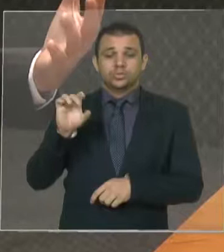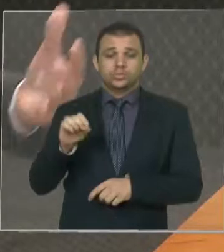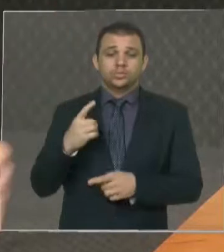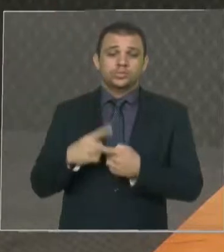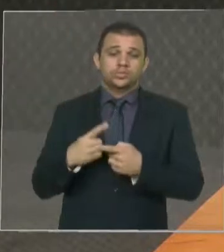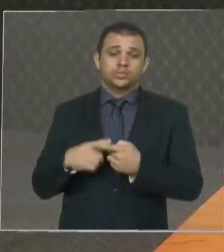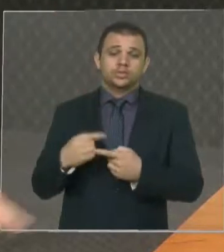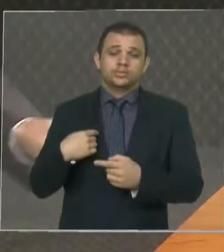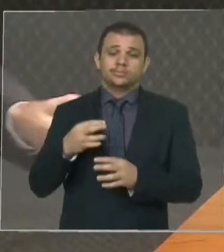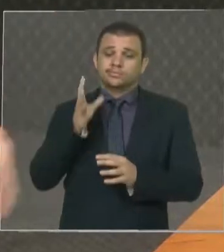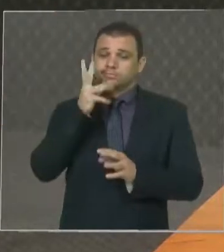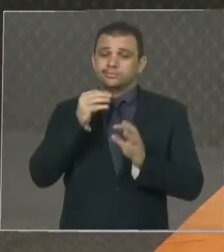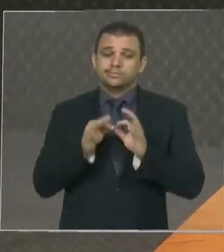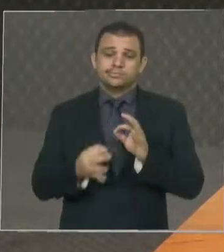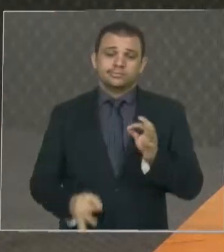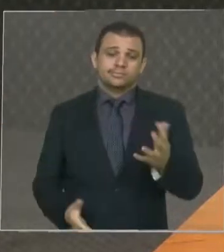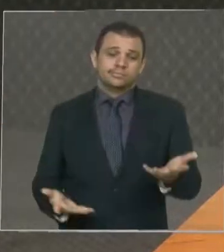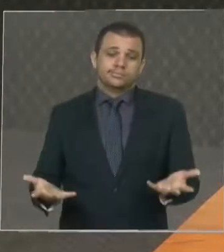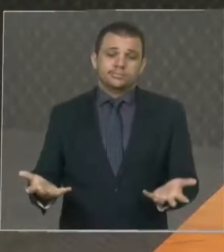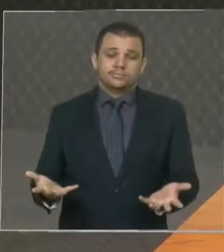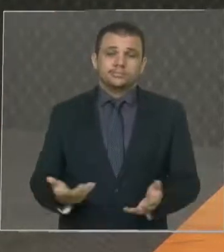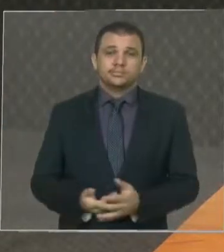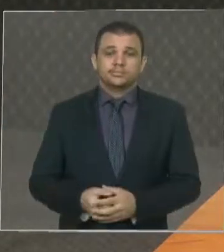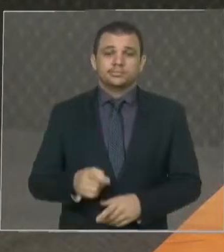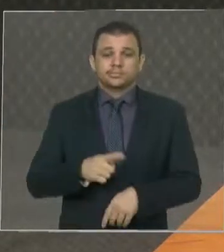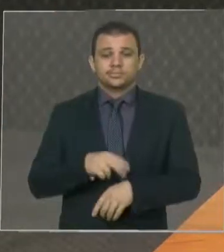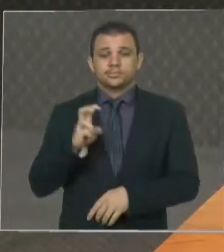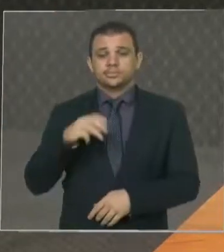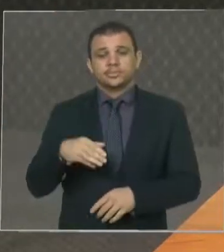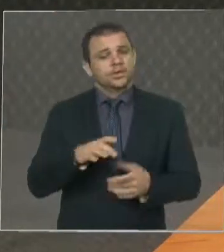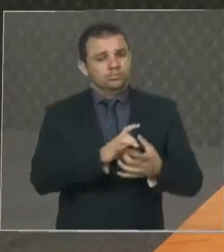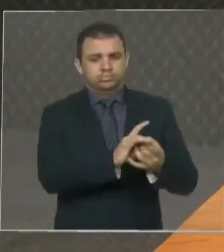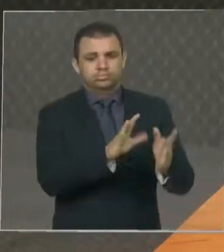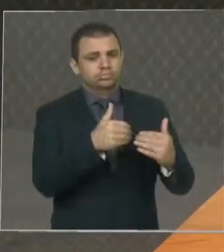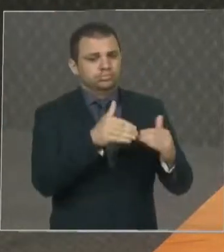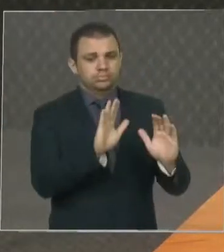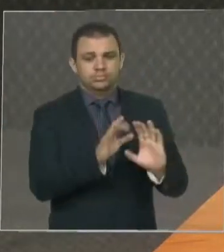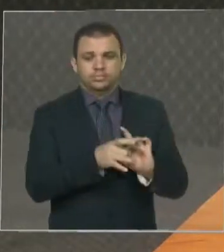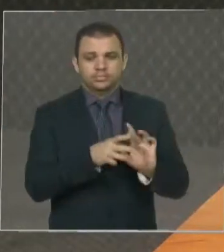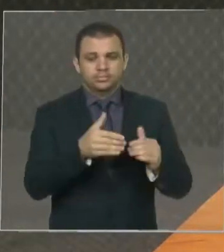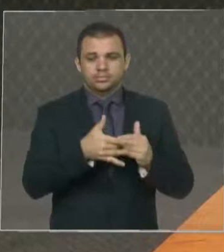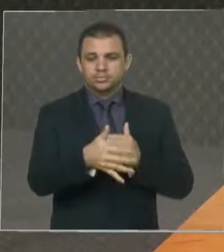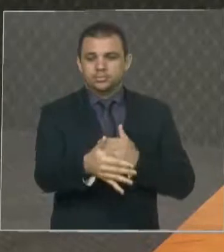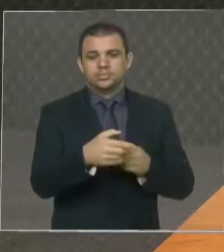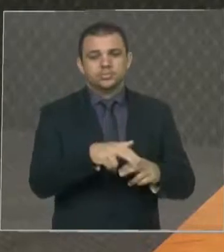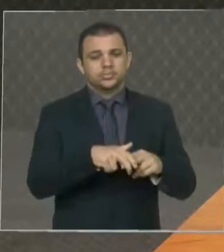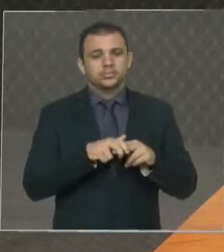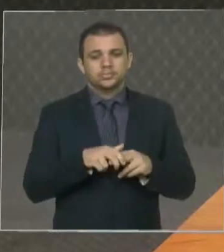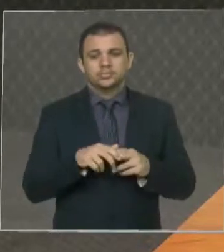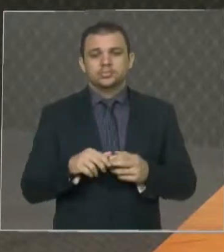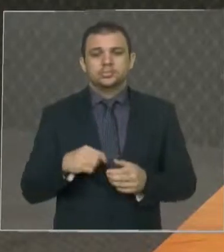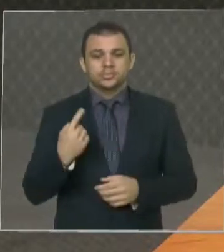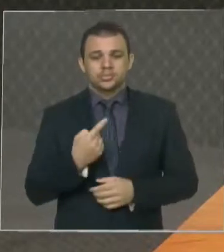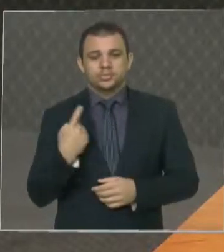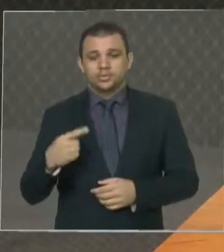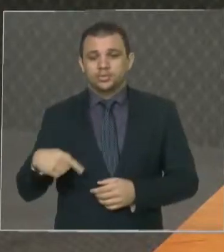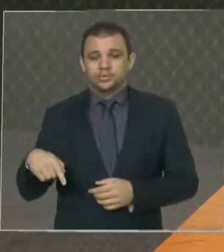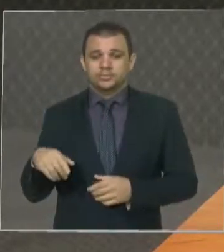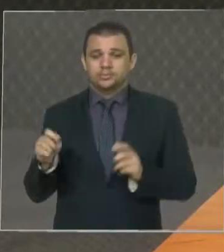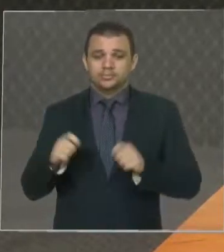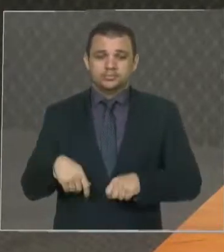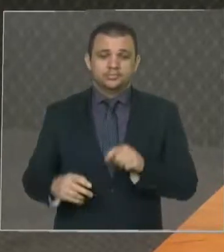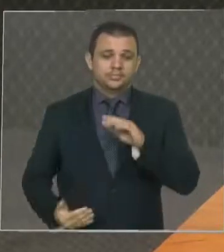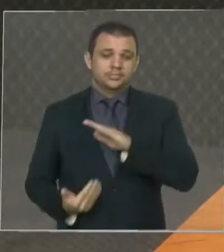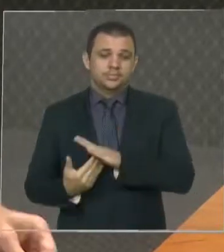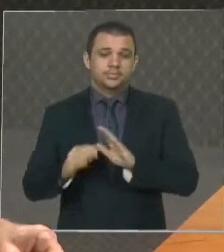5 minutos. Não, mas vai cortar. O senhor fica à vontade, embaixador, por favor. Isso aqui é para nós somos senhor mortais.